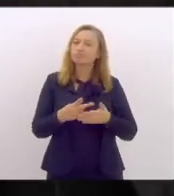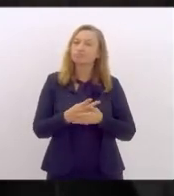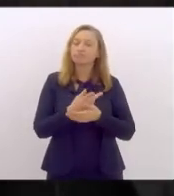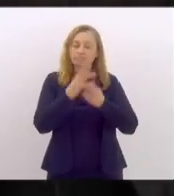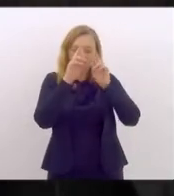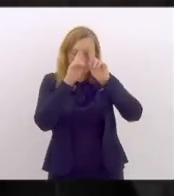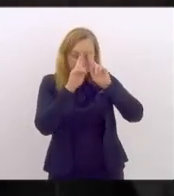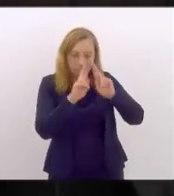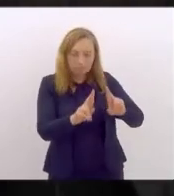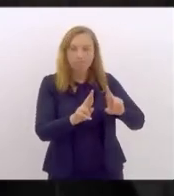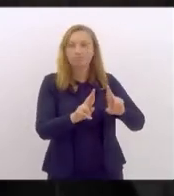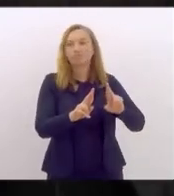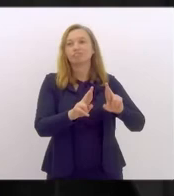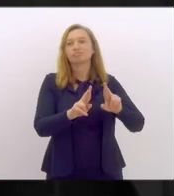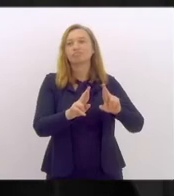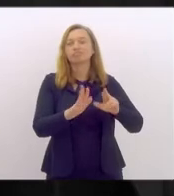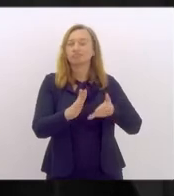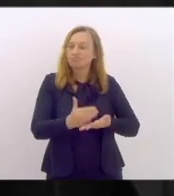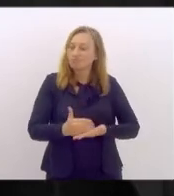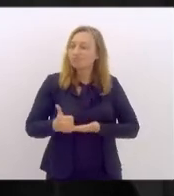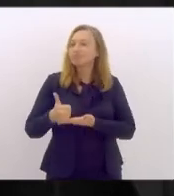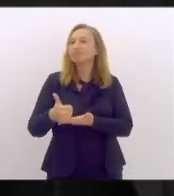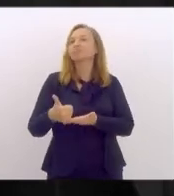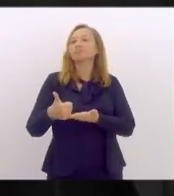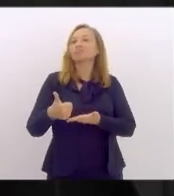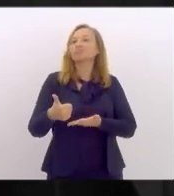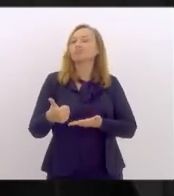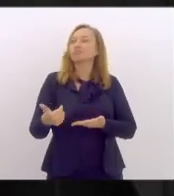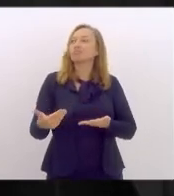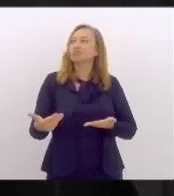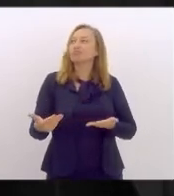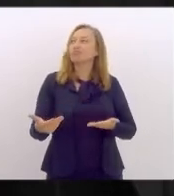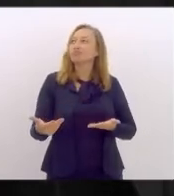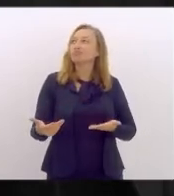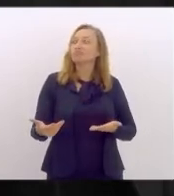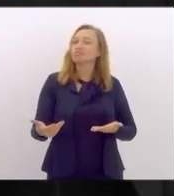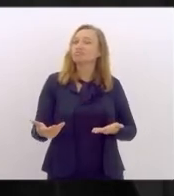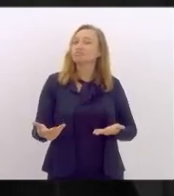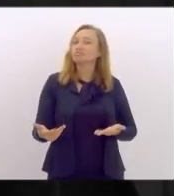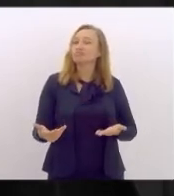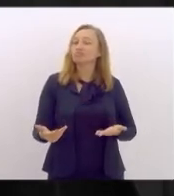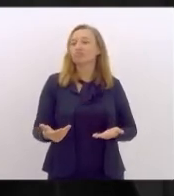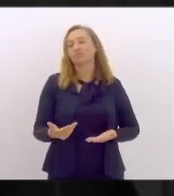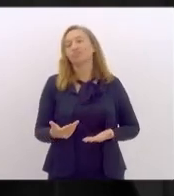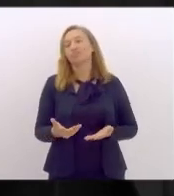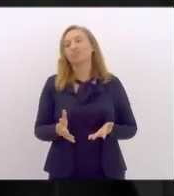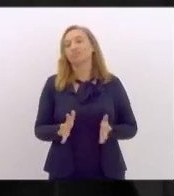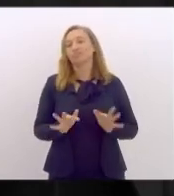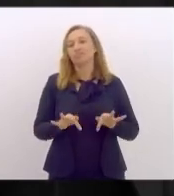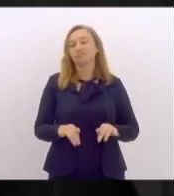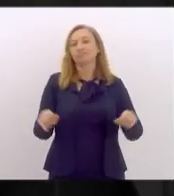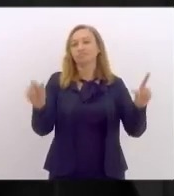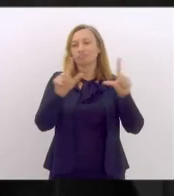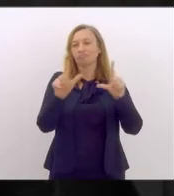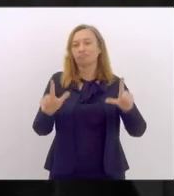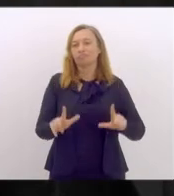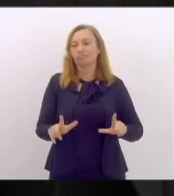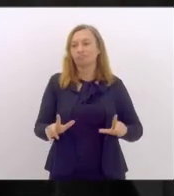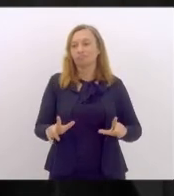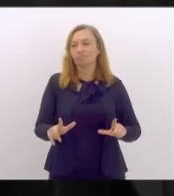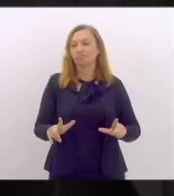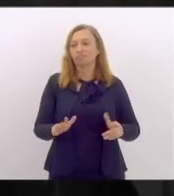respeito com dignidade com fidalguia e sem nenhum ato